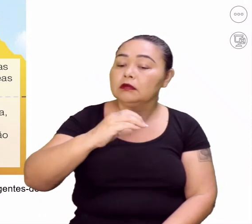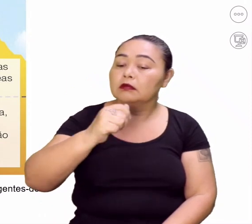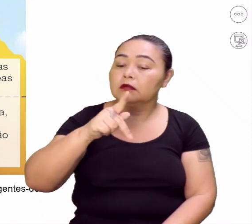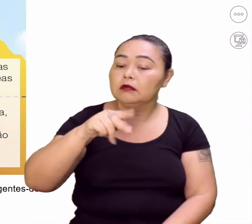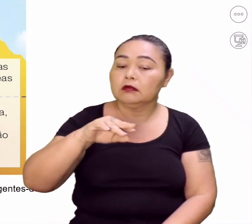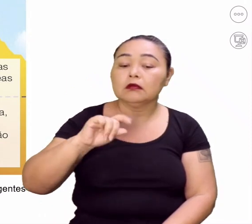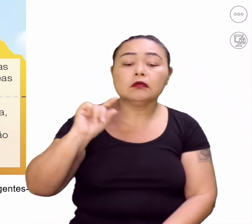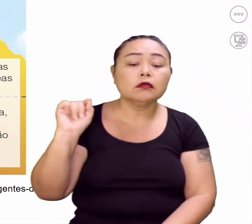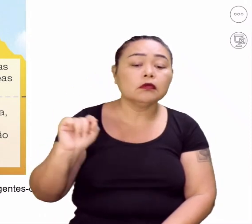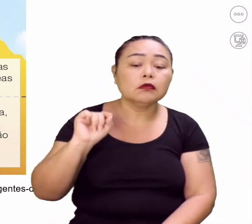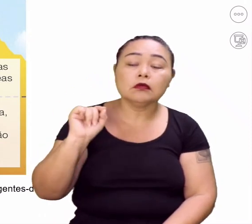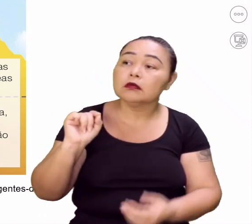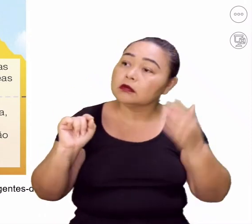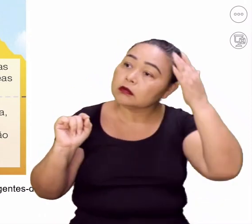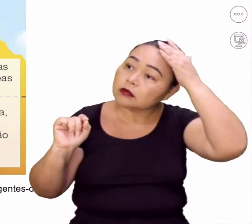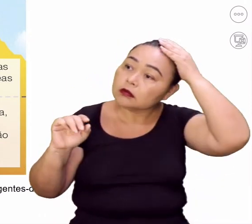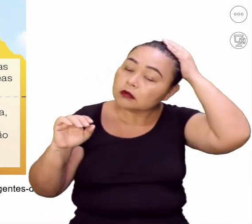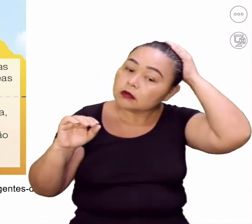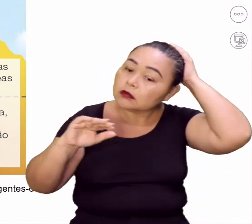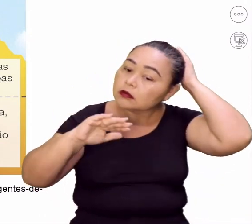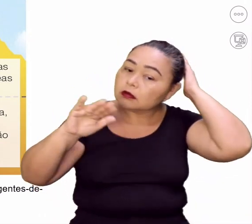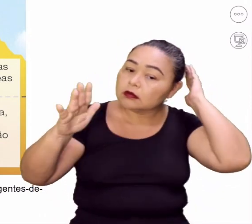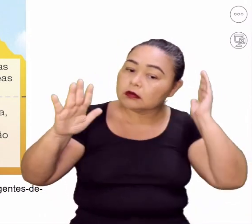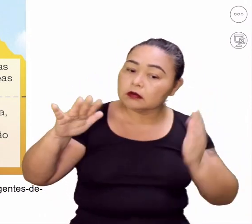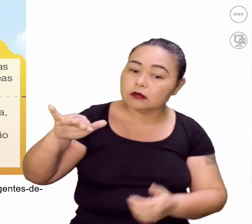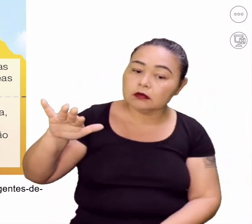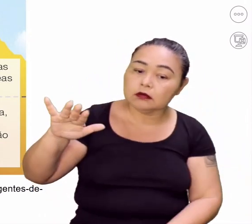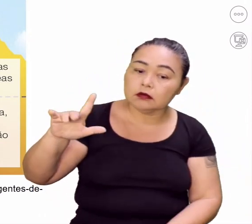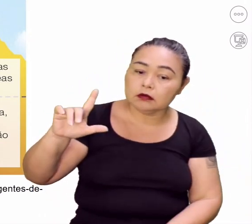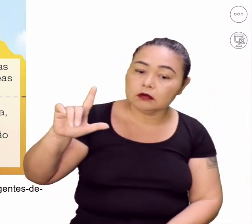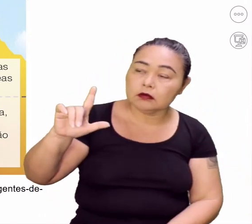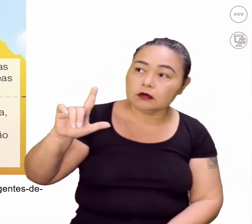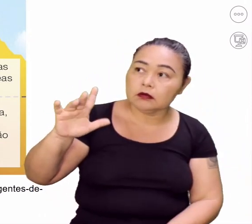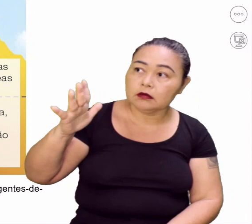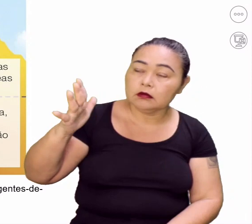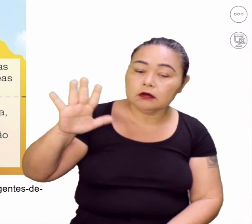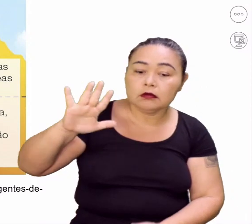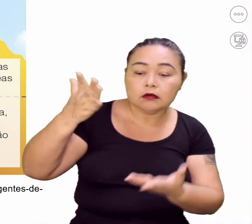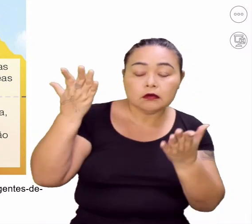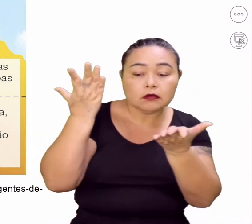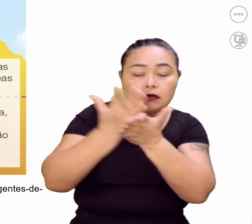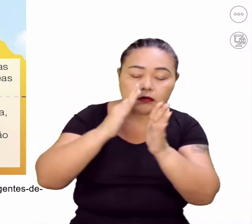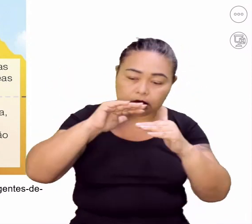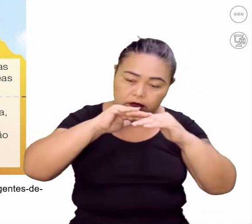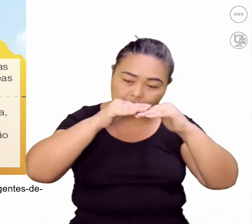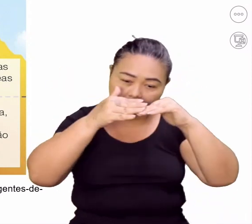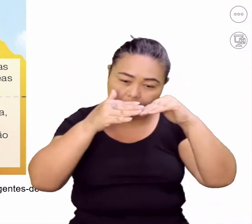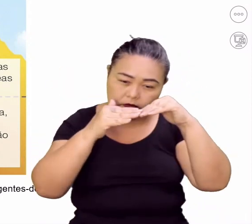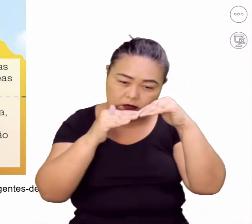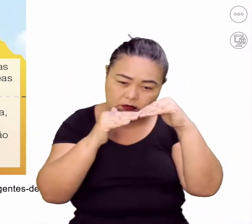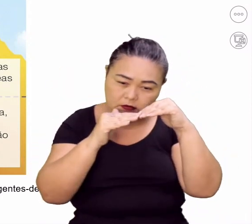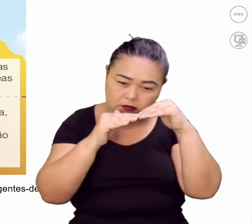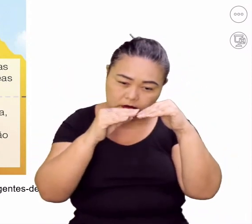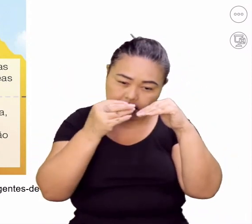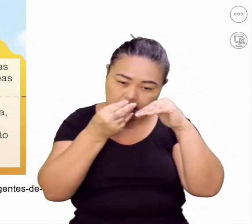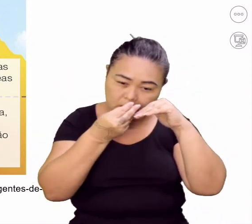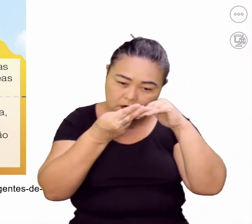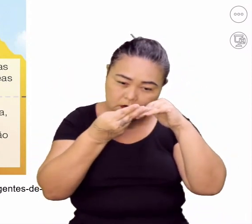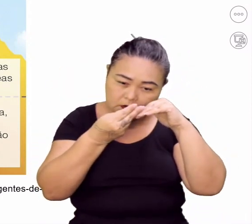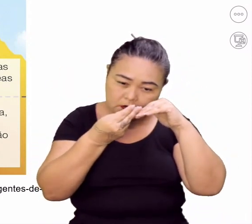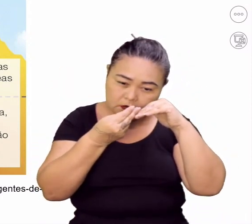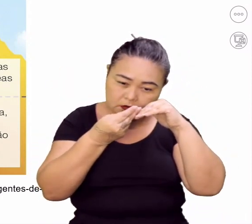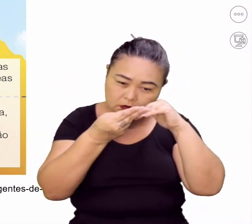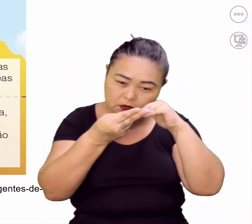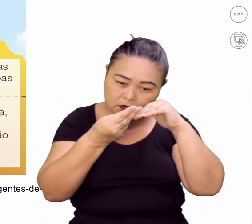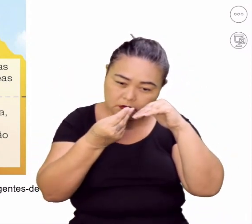professor Jorge. As escarpas são essa região aqui, ó. Quando, digamos assim, está terminando o planalto, começa a aparecer as escarpas aqui,